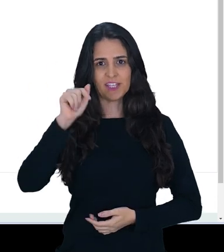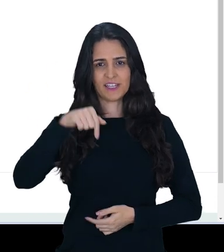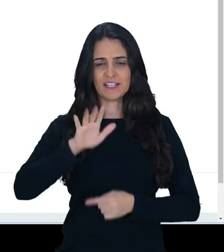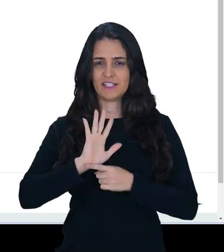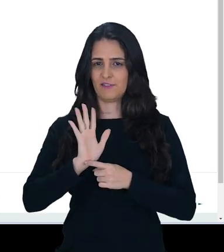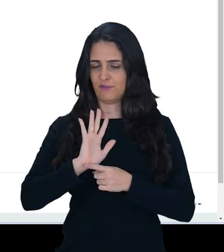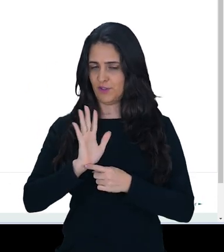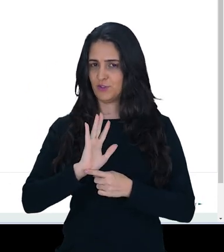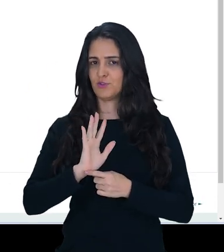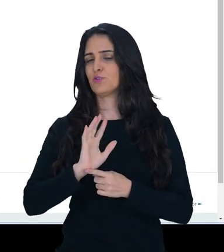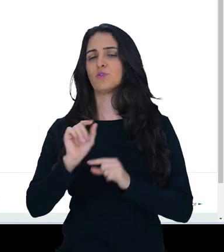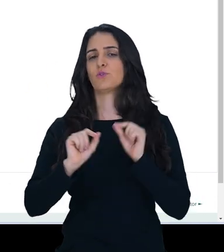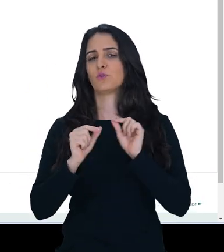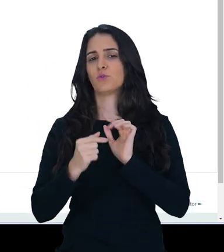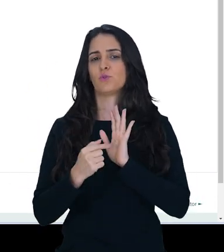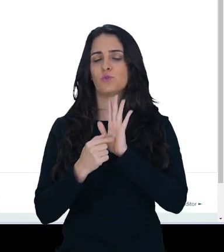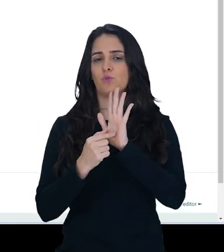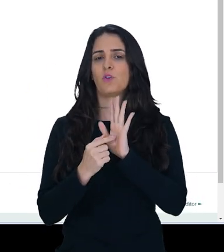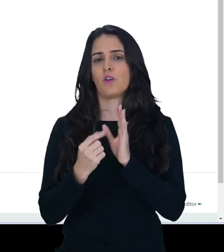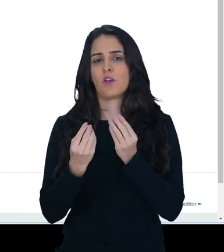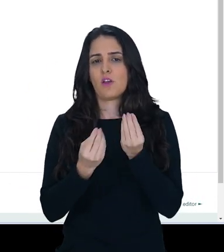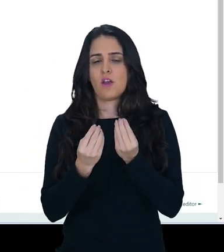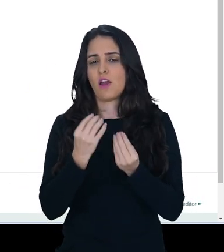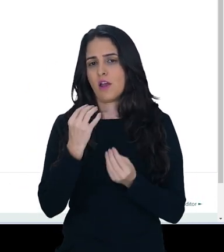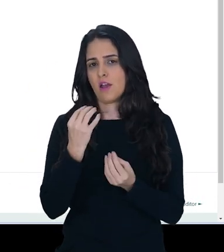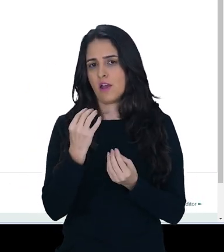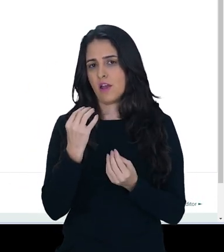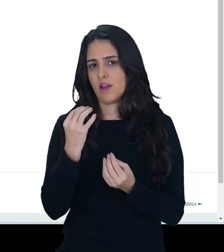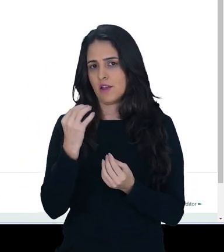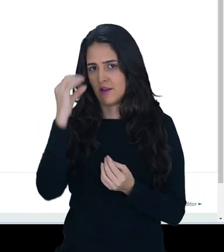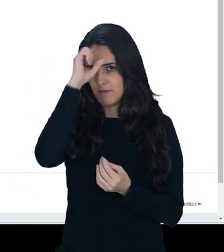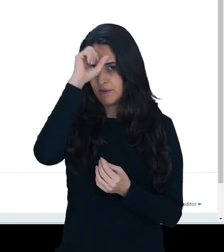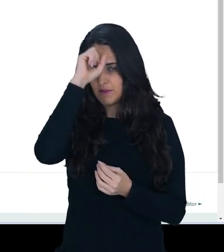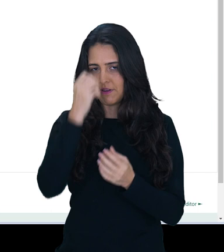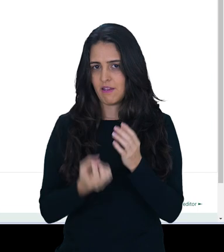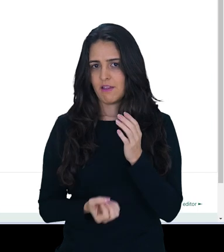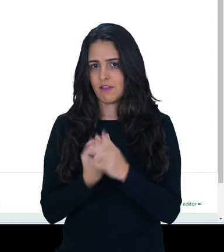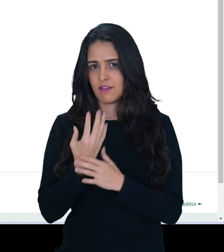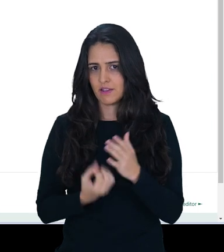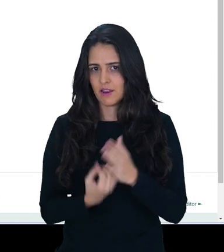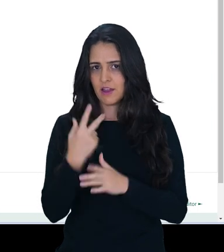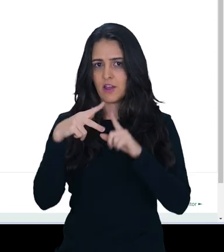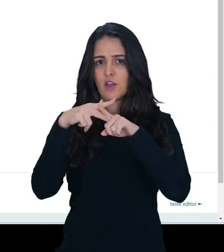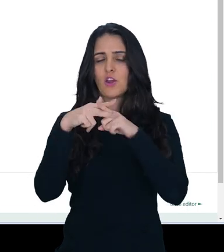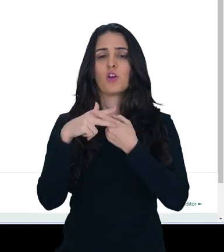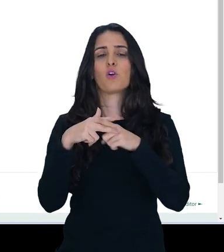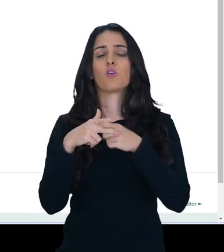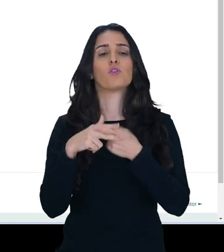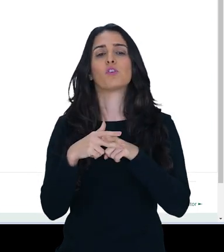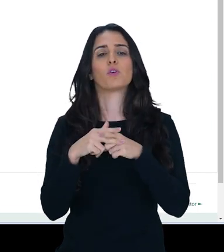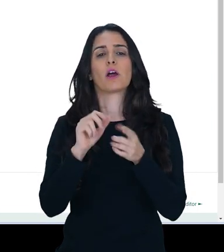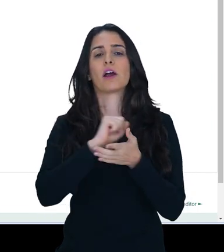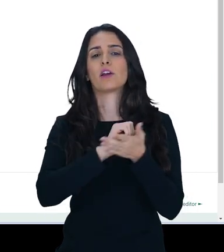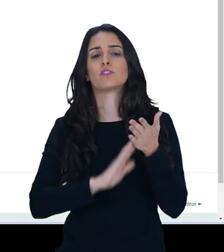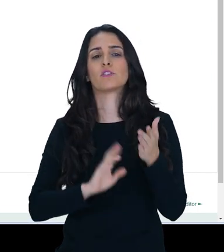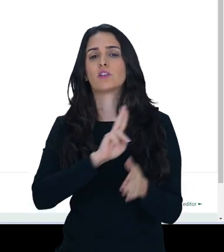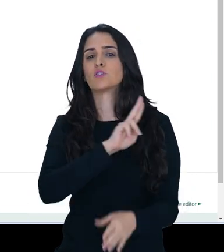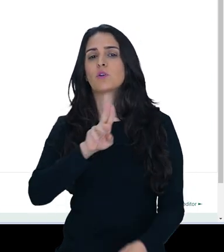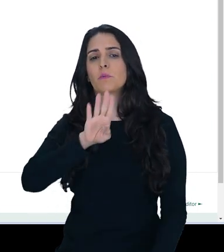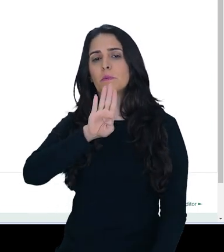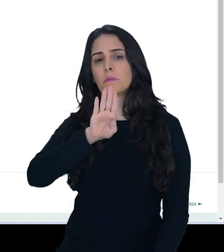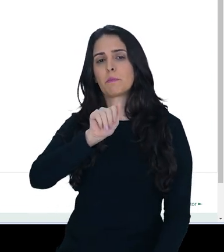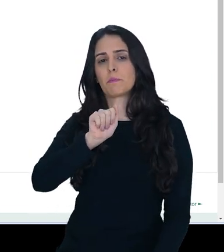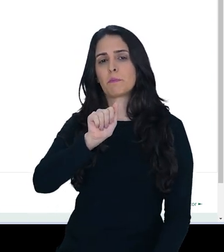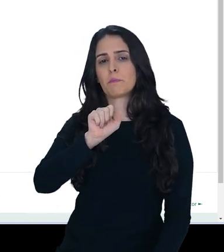Olá Neste vídeo tutorial Vamos aprender a criar e configurar a atividade base de dados